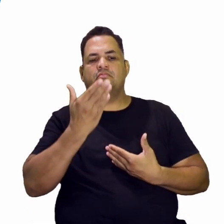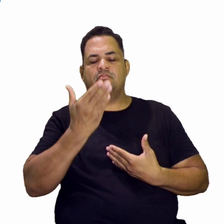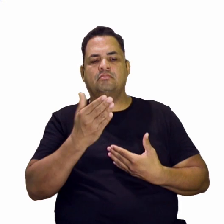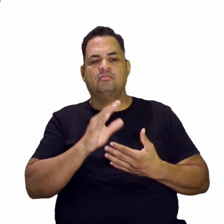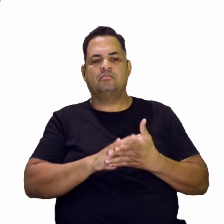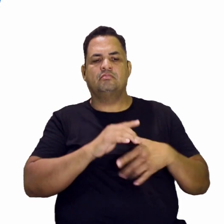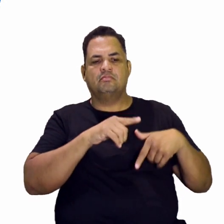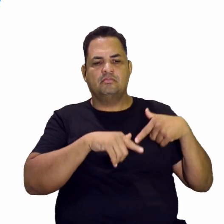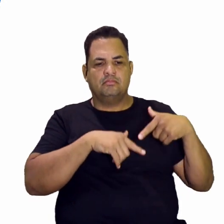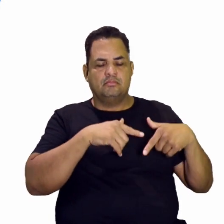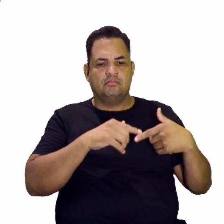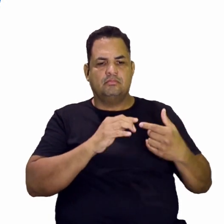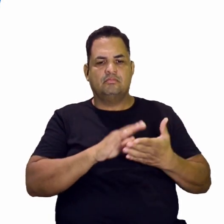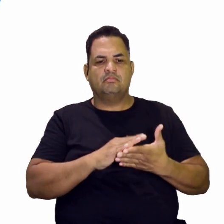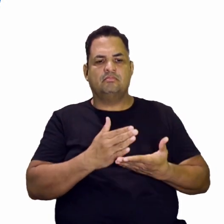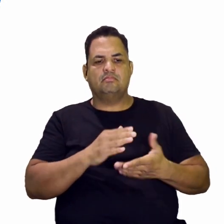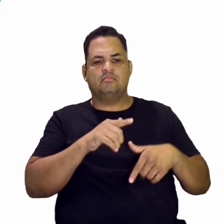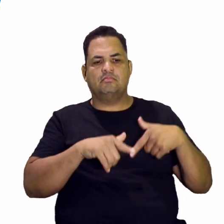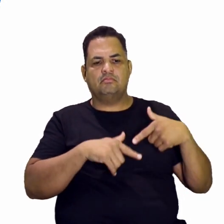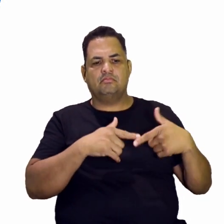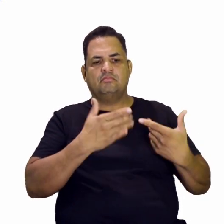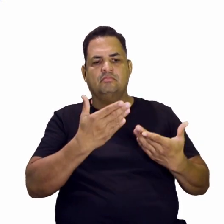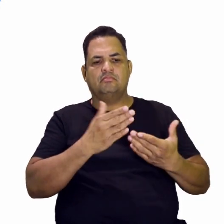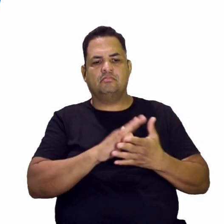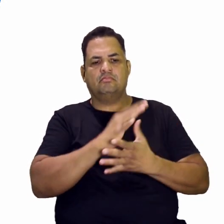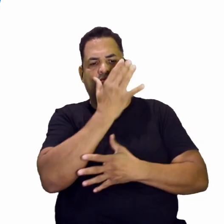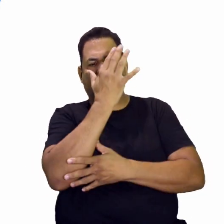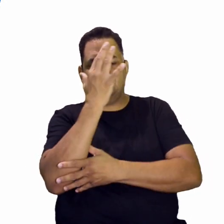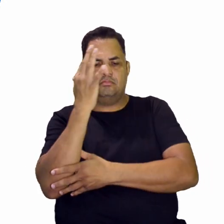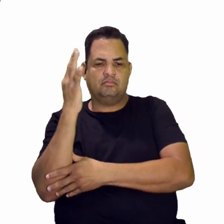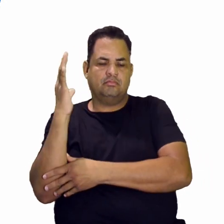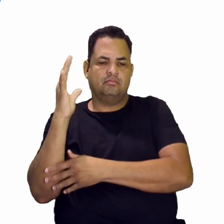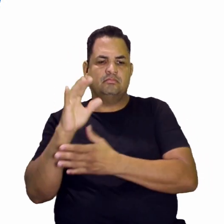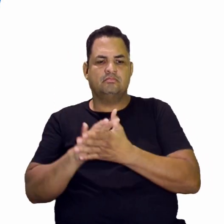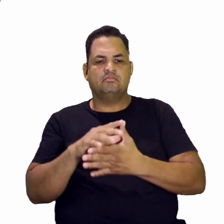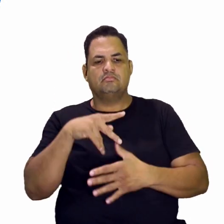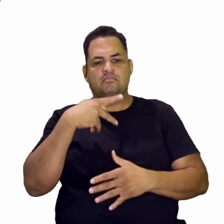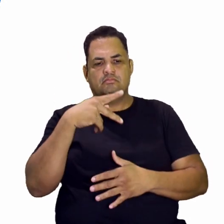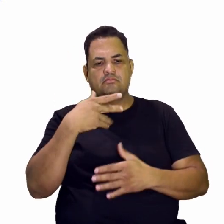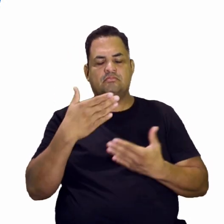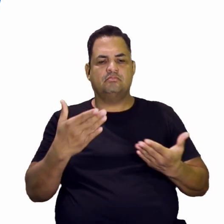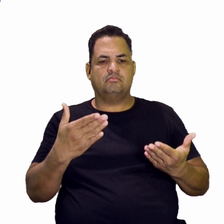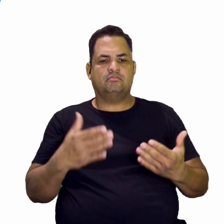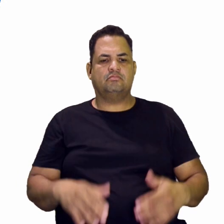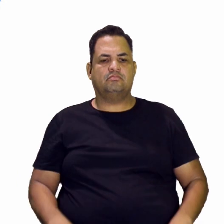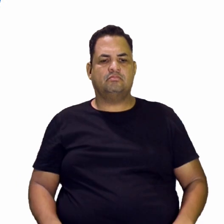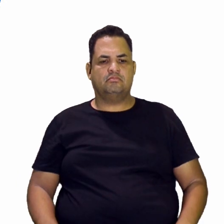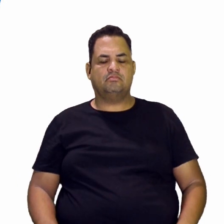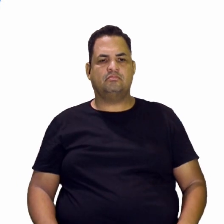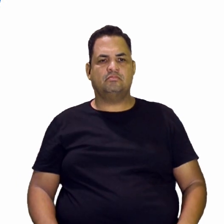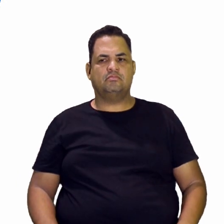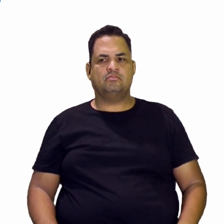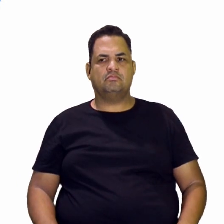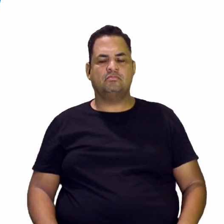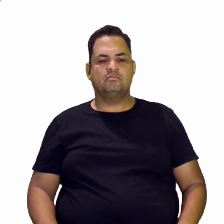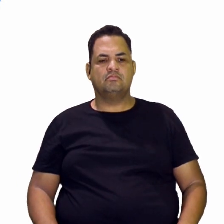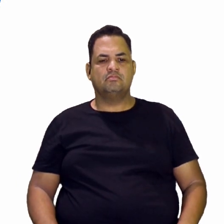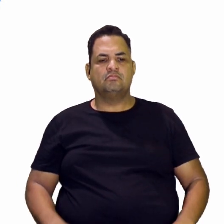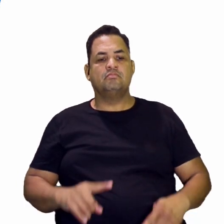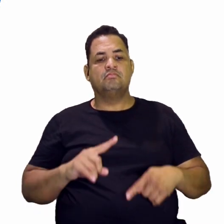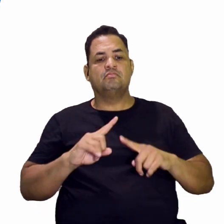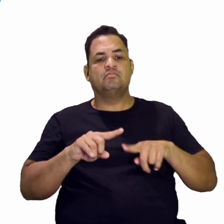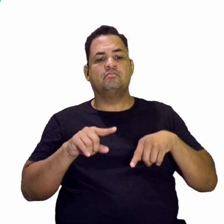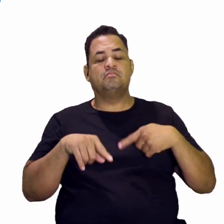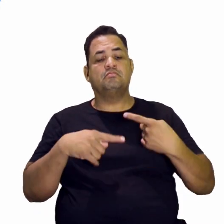ó? Produtores. Quem vai estar produtores aqui? As plantas, nós estamos falando delas? Pois é. Mas eu